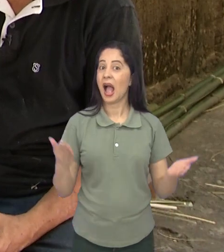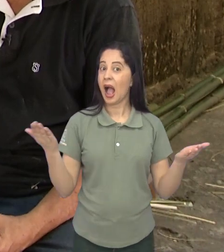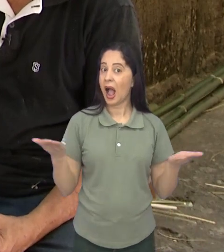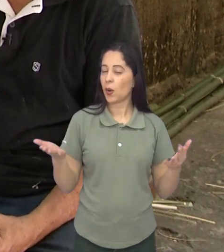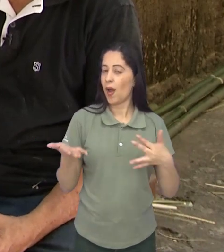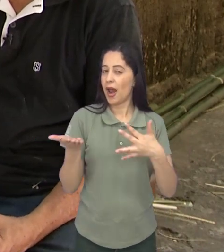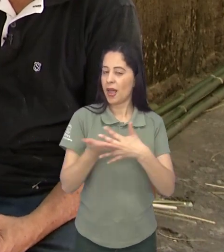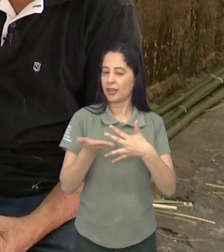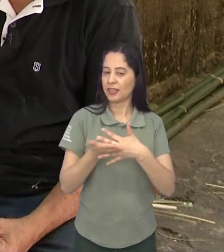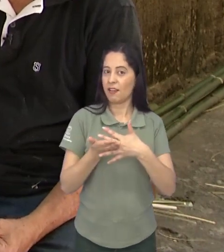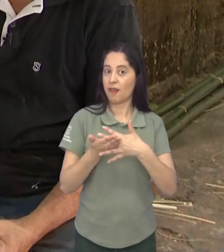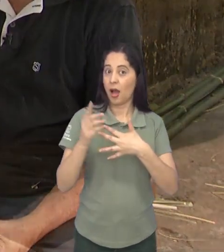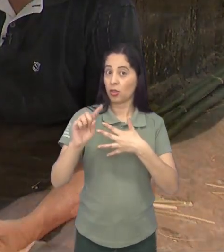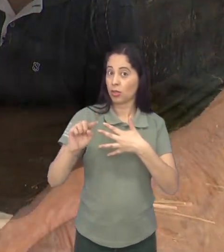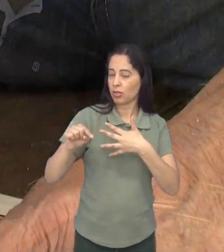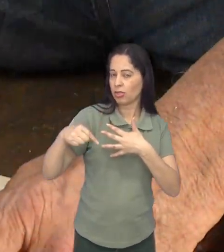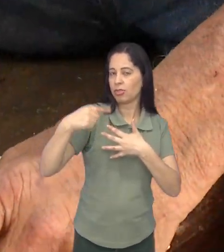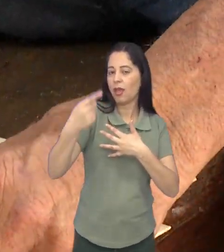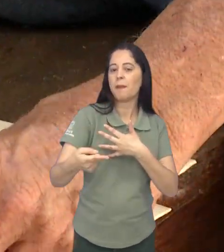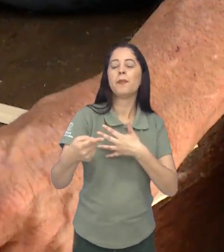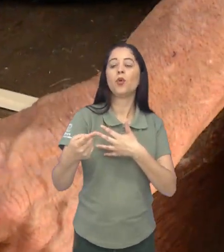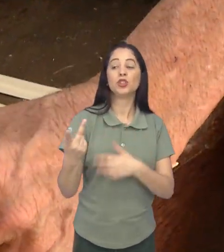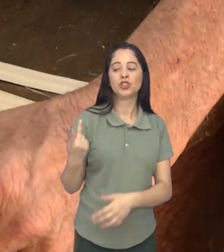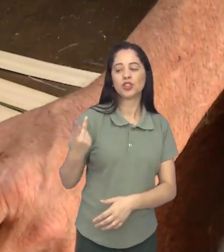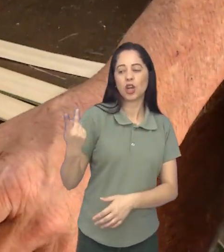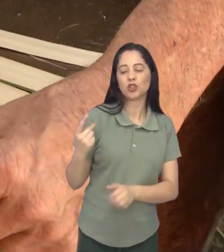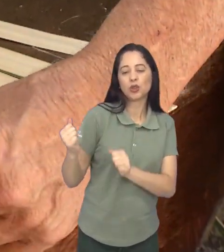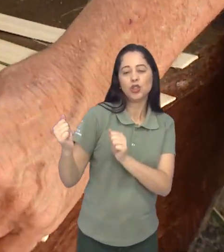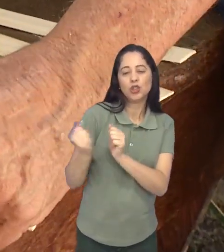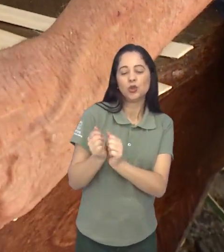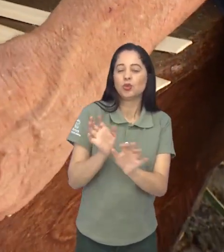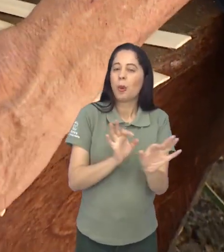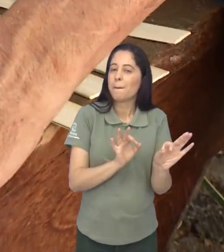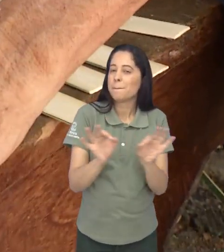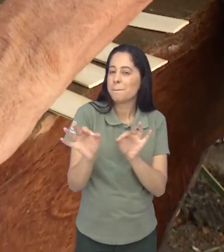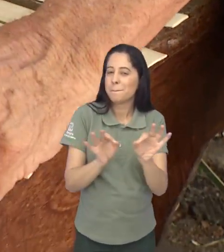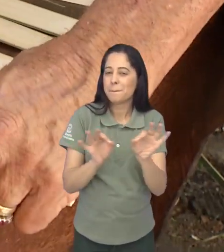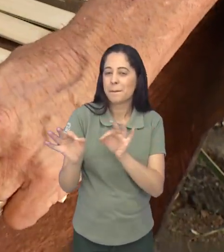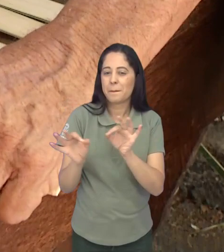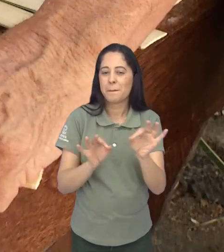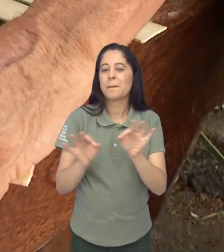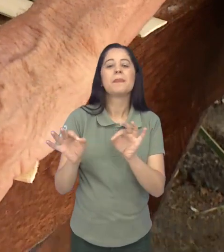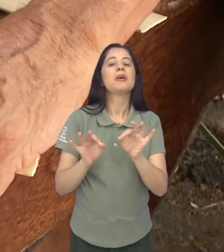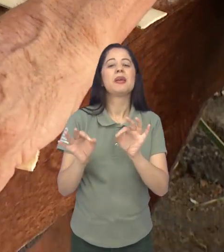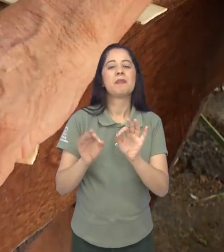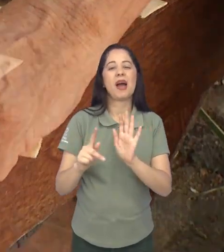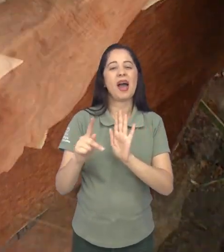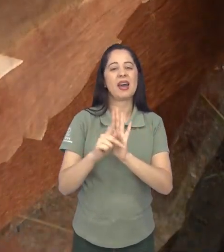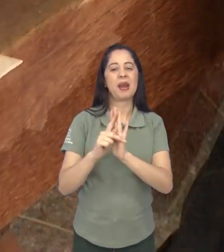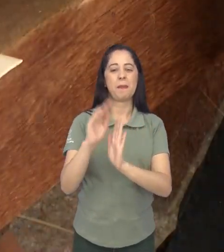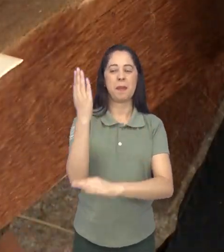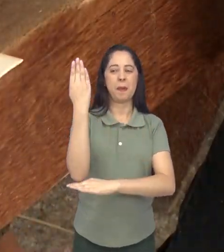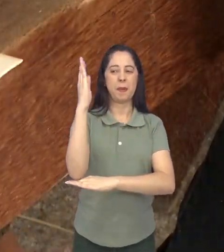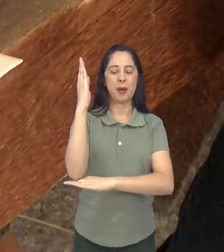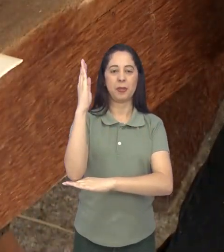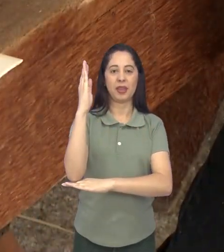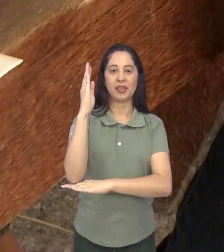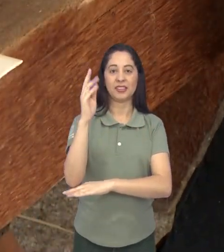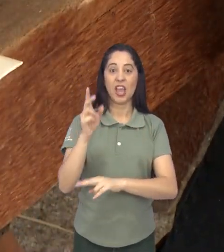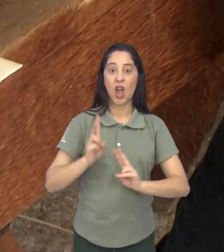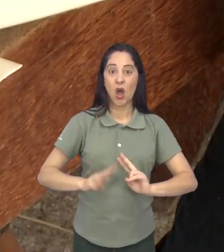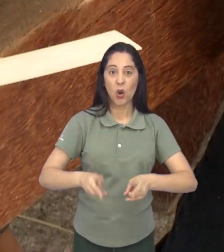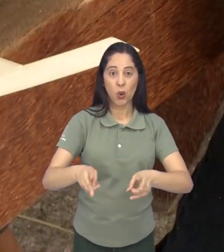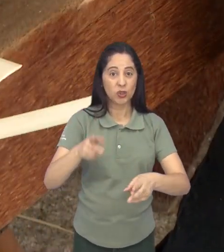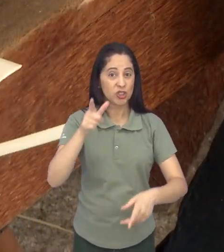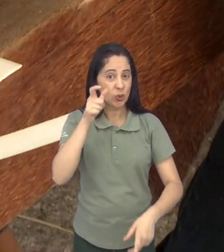agora a gente vai para o intervalo e na volta vamos fazer uma peça com a arte da tecelagem em bambu.